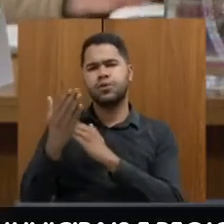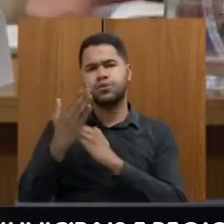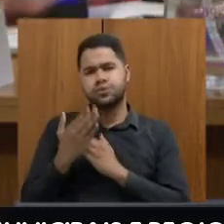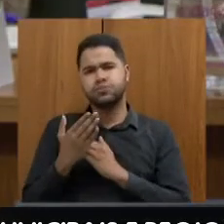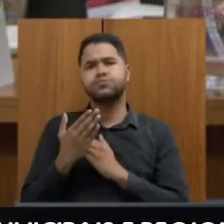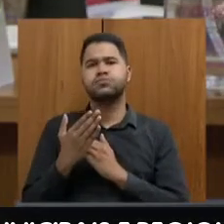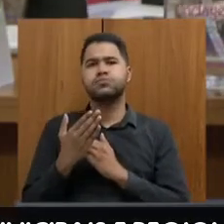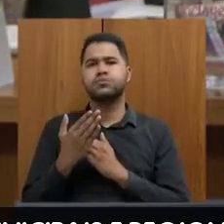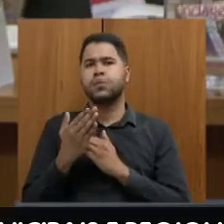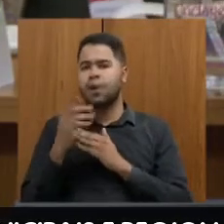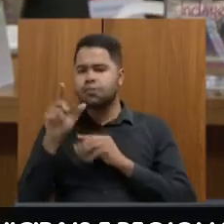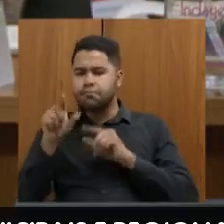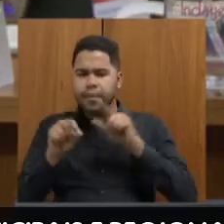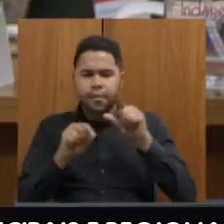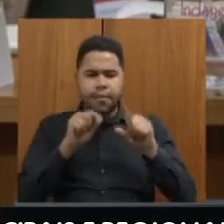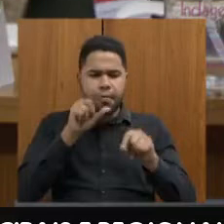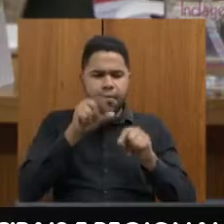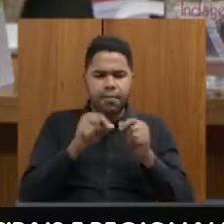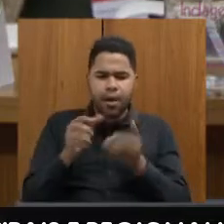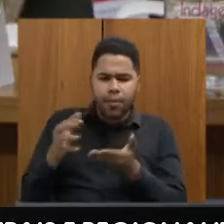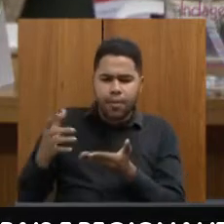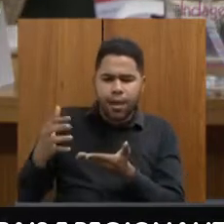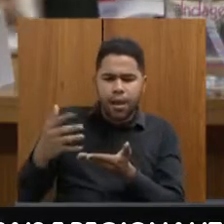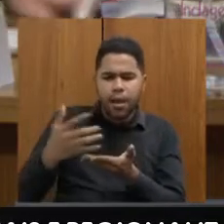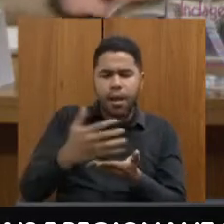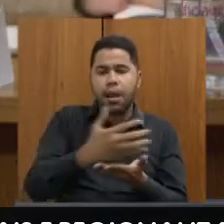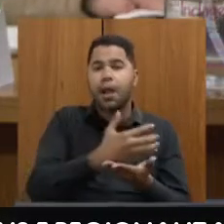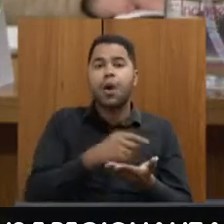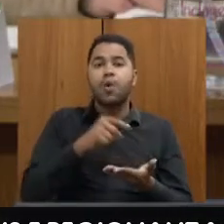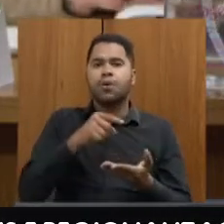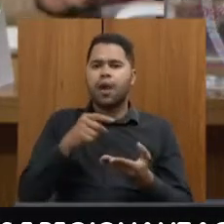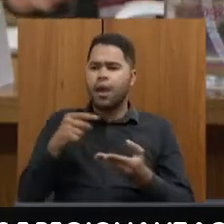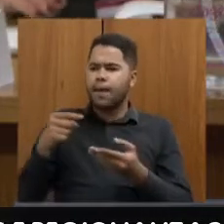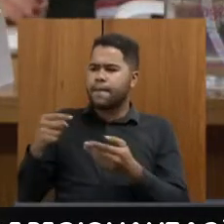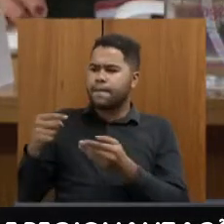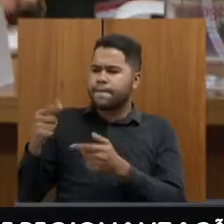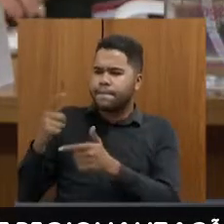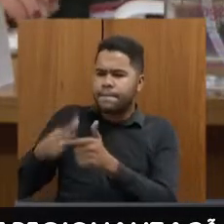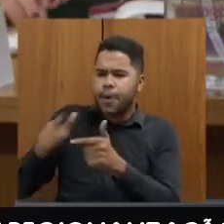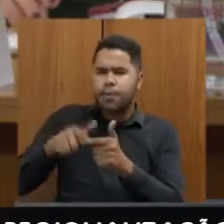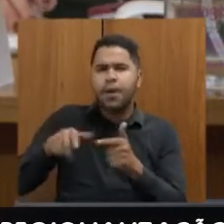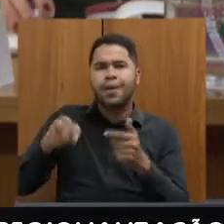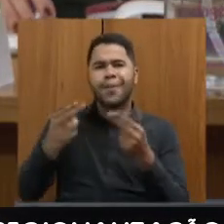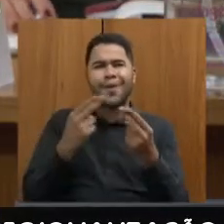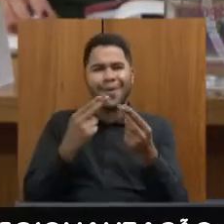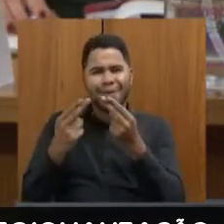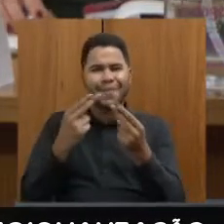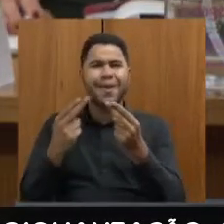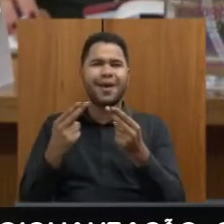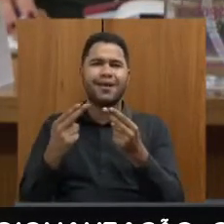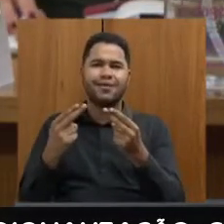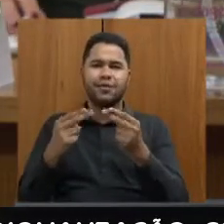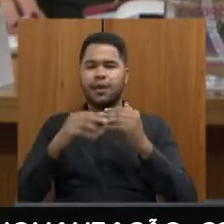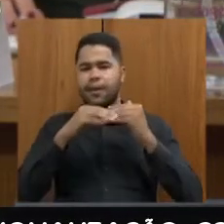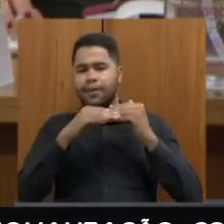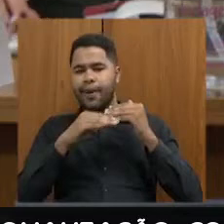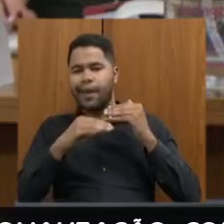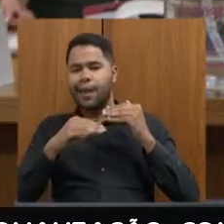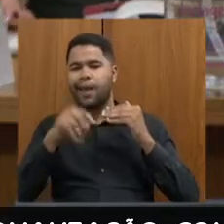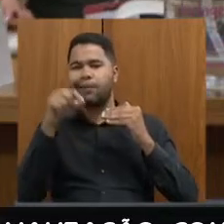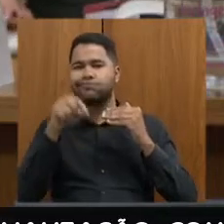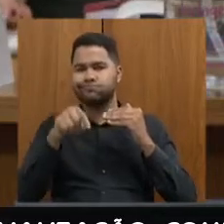fazer um levantamento de todos os conflitos urbanos que a malha deve ser a